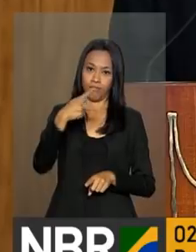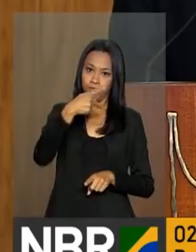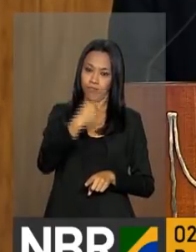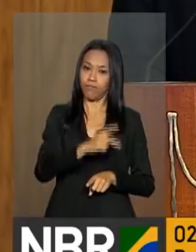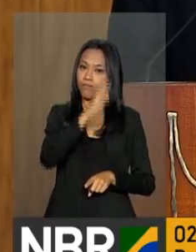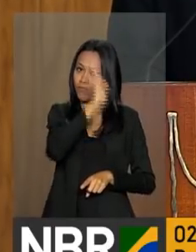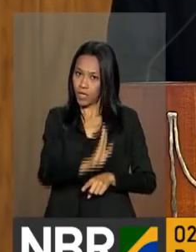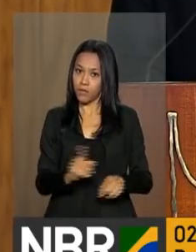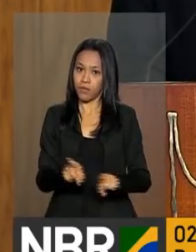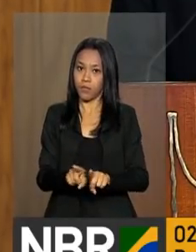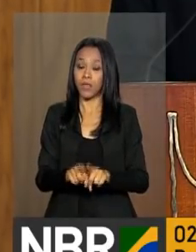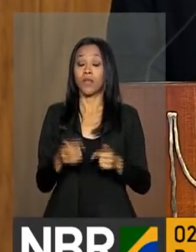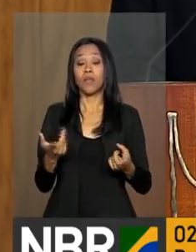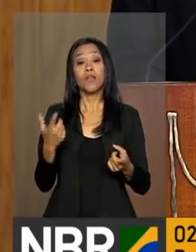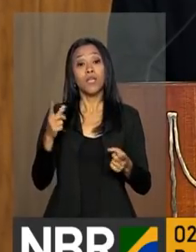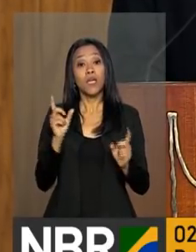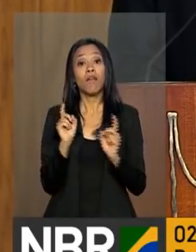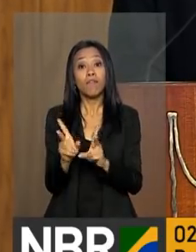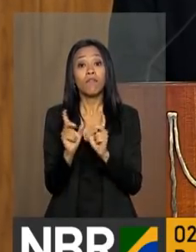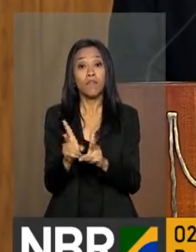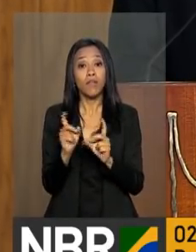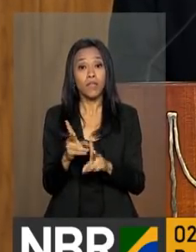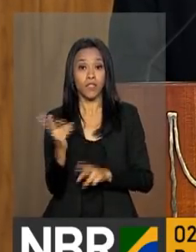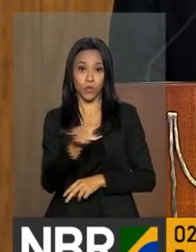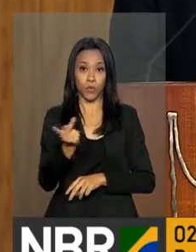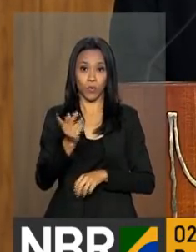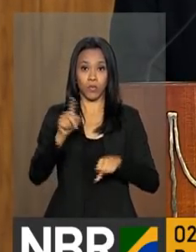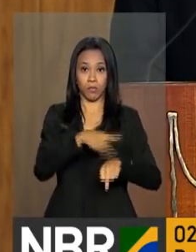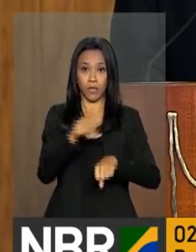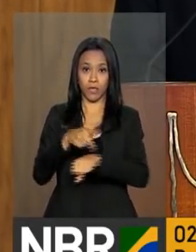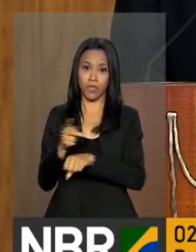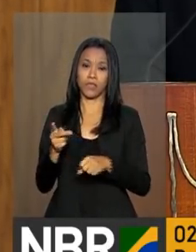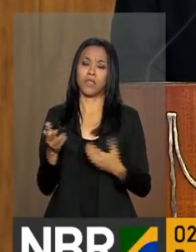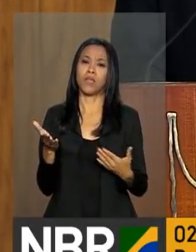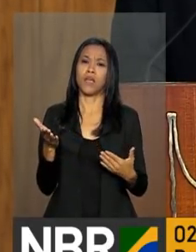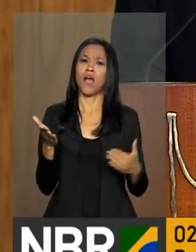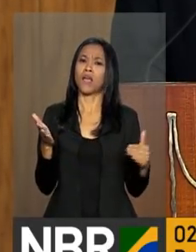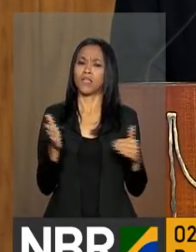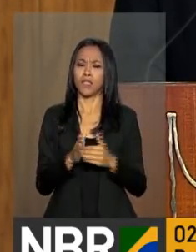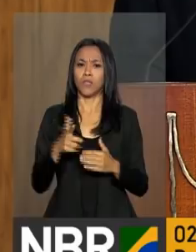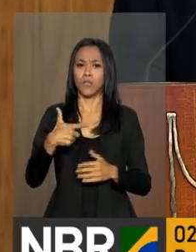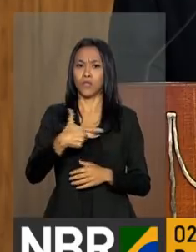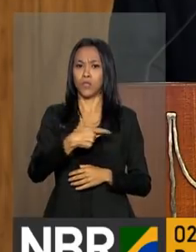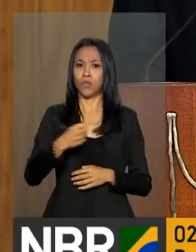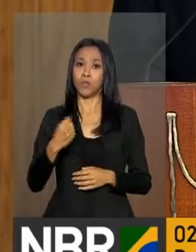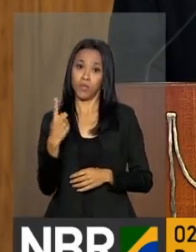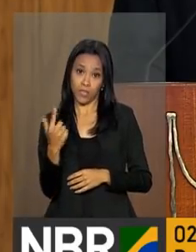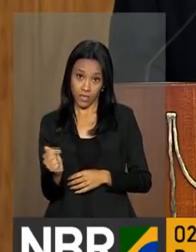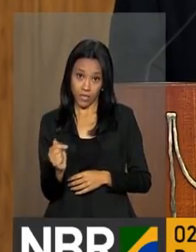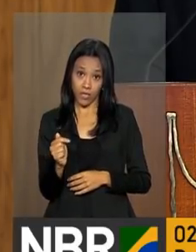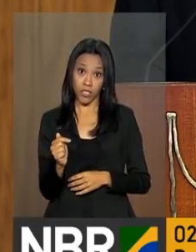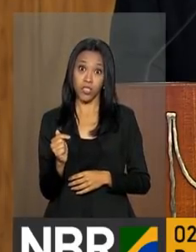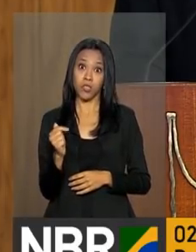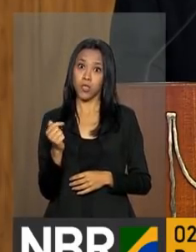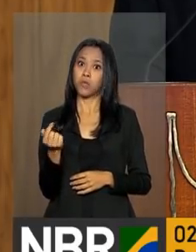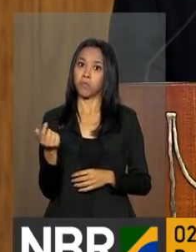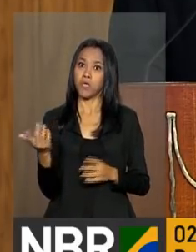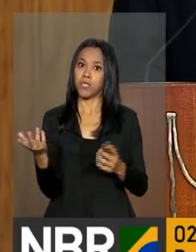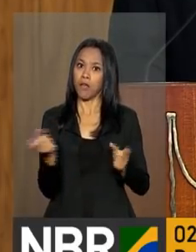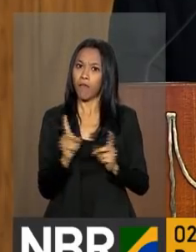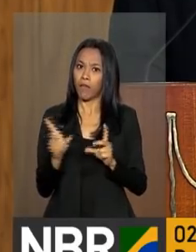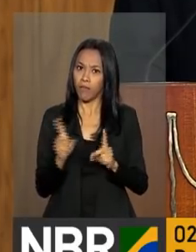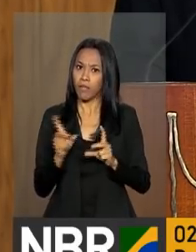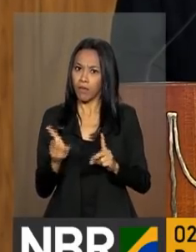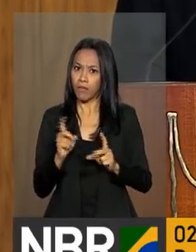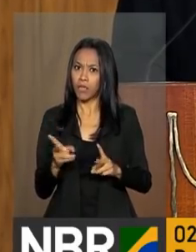comércio bilateral entre nossos países. Em 2017, aumentou praticamente 30%